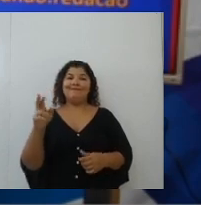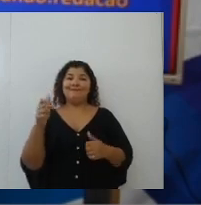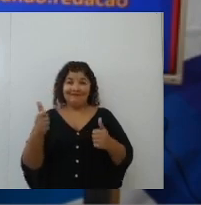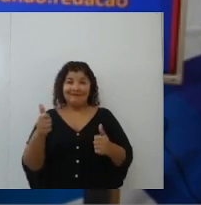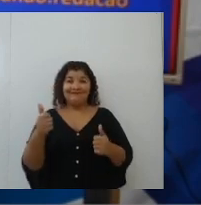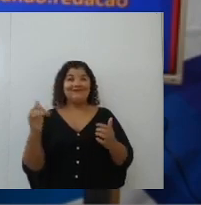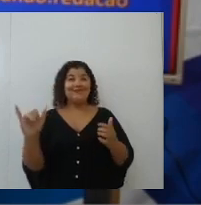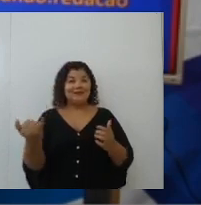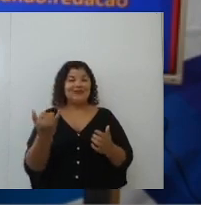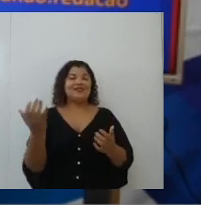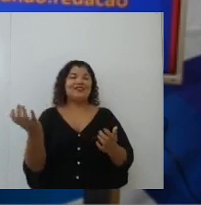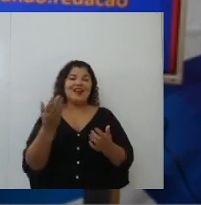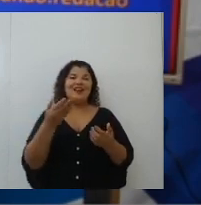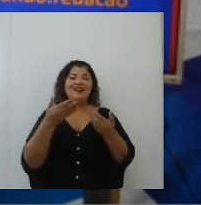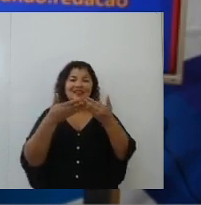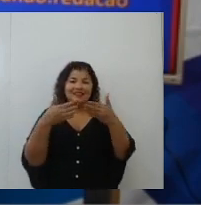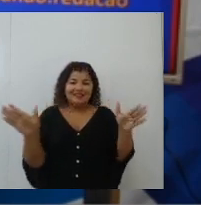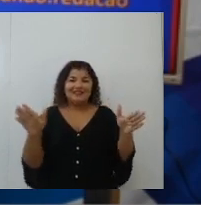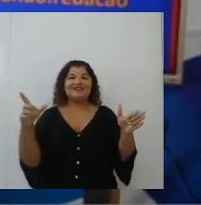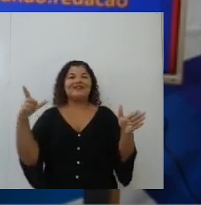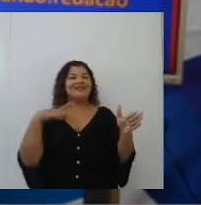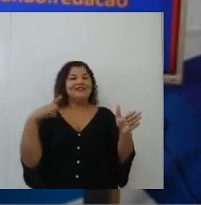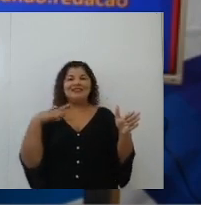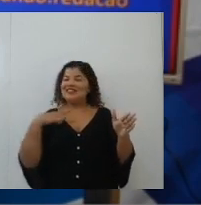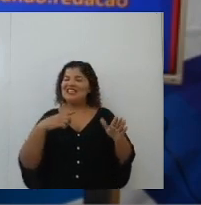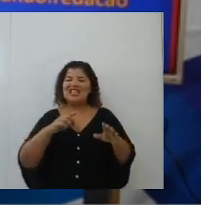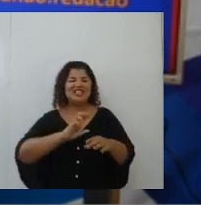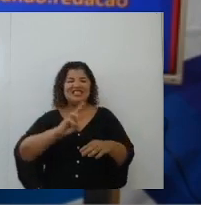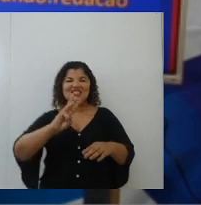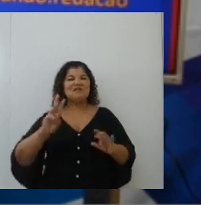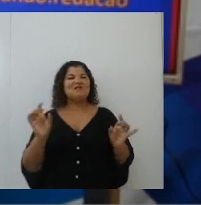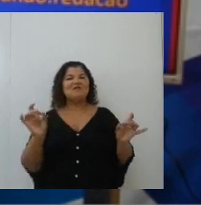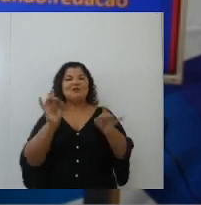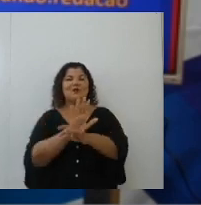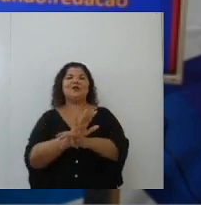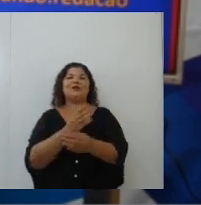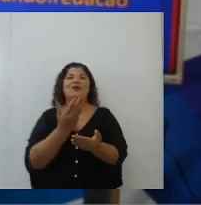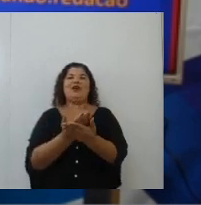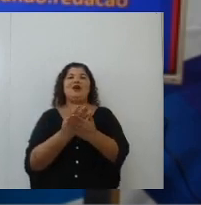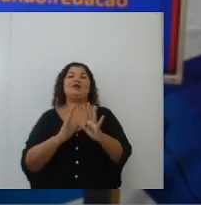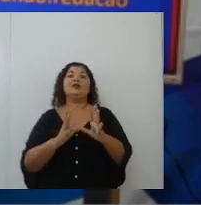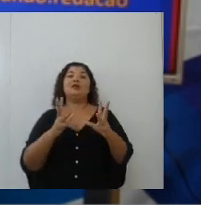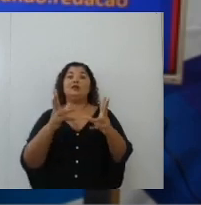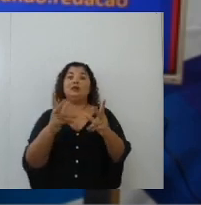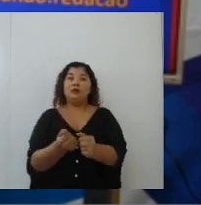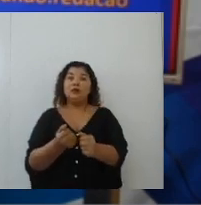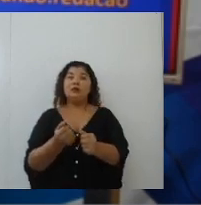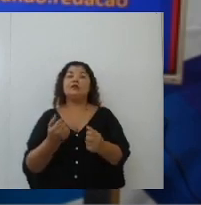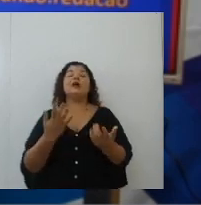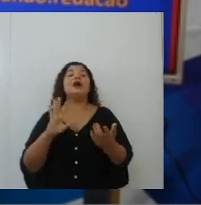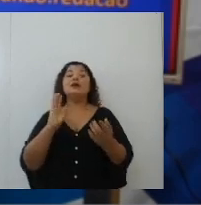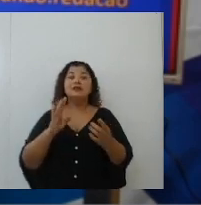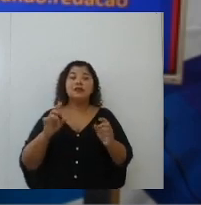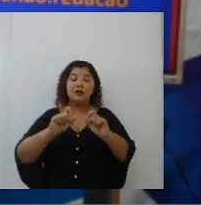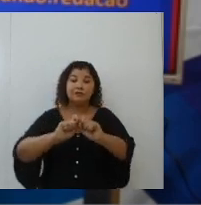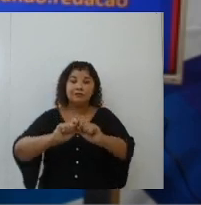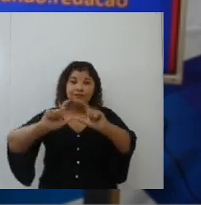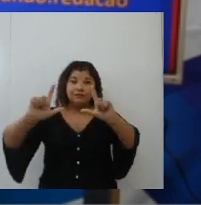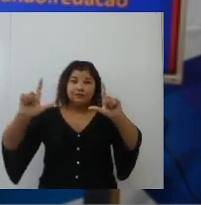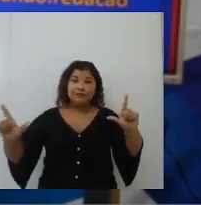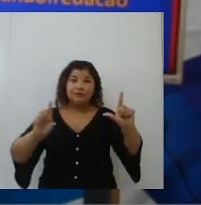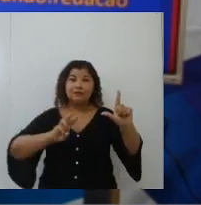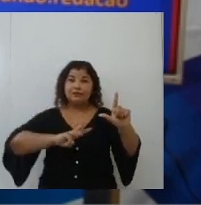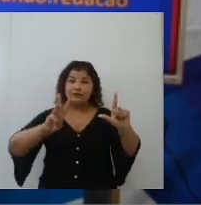Vai lá, entra, que tem todas as nossas aulas. Professor, e quando eu entrar? Entrei lá no portal, como é que eu faço